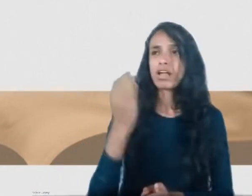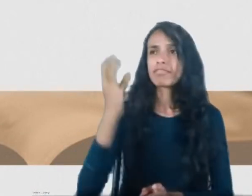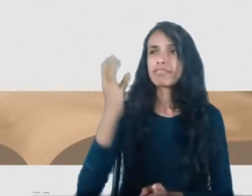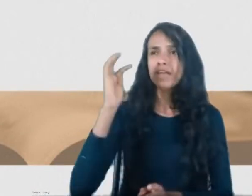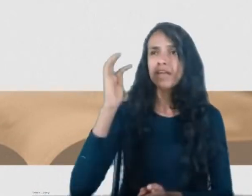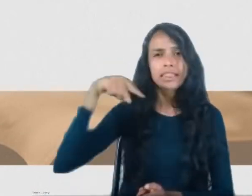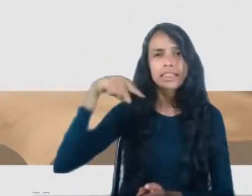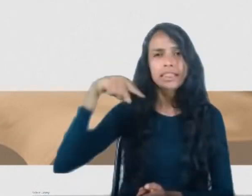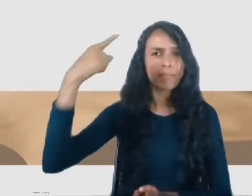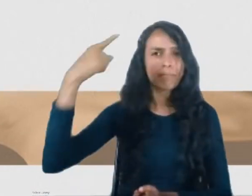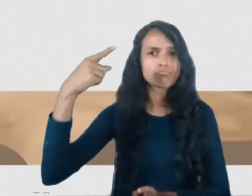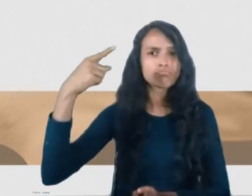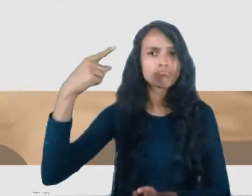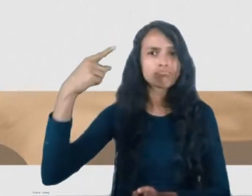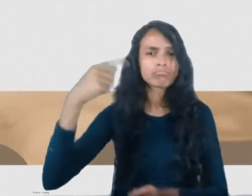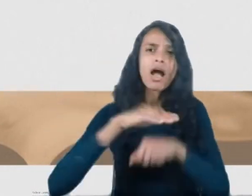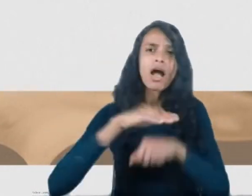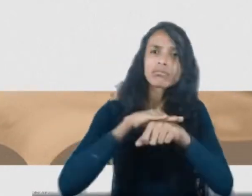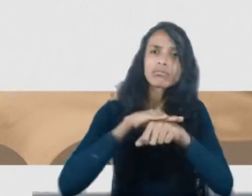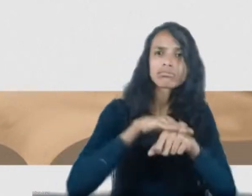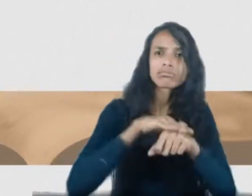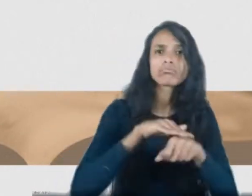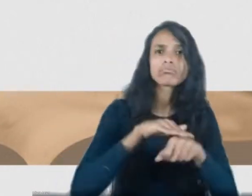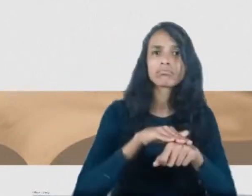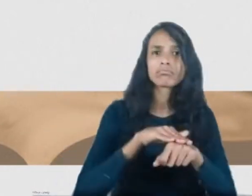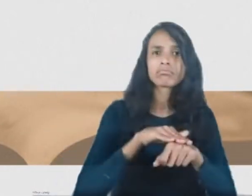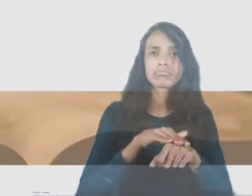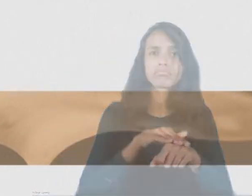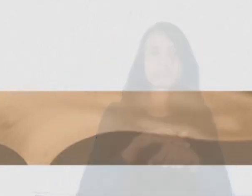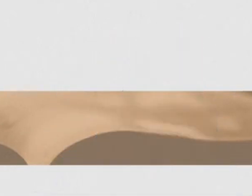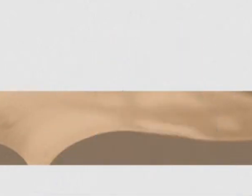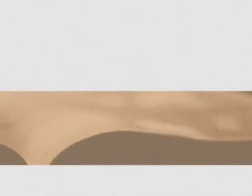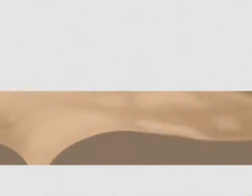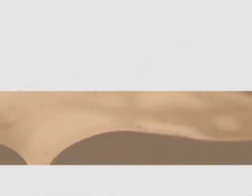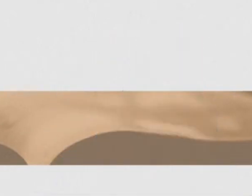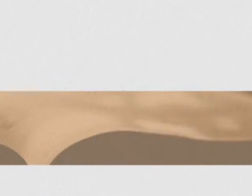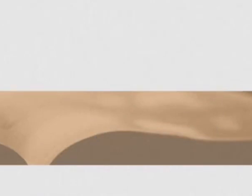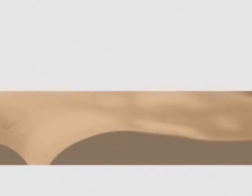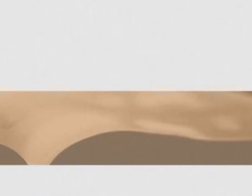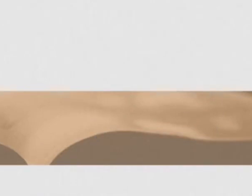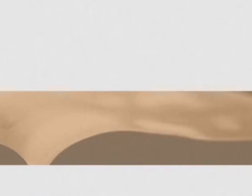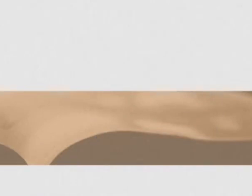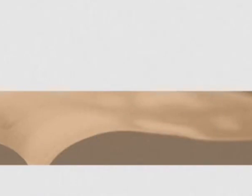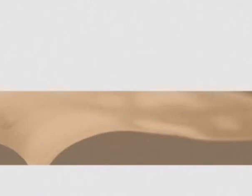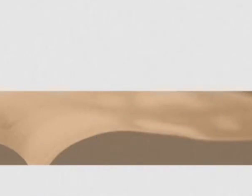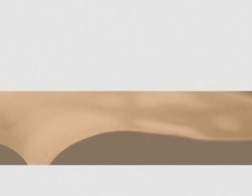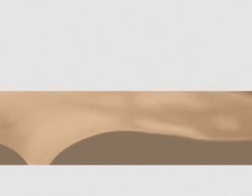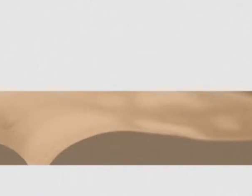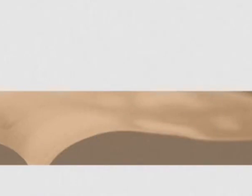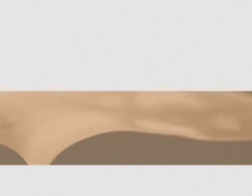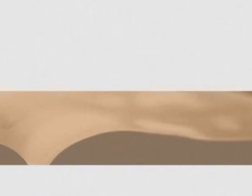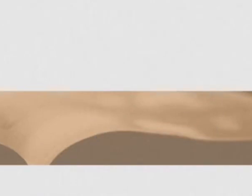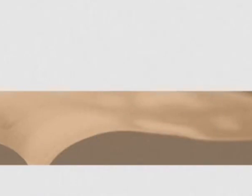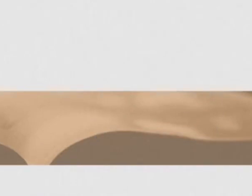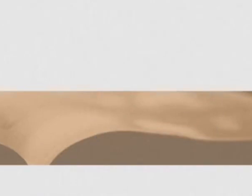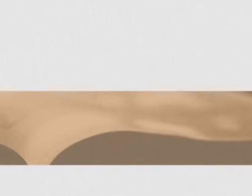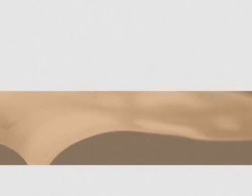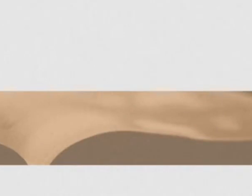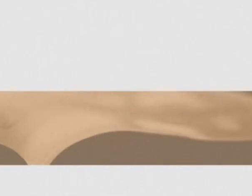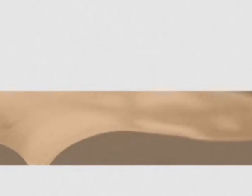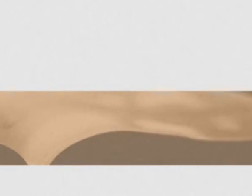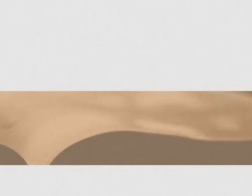e prolongou a prática até a meia-noite. E havia muitas luzes no cenáculo onde